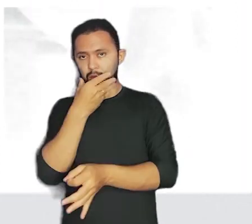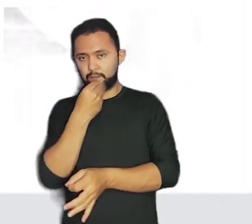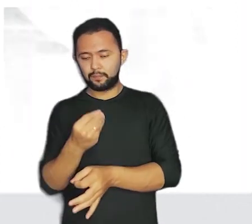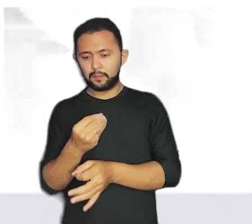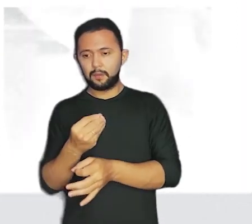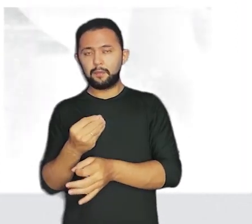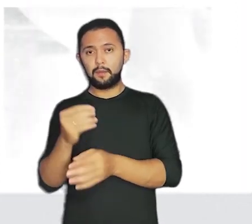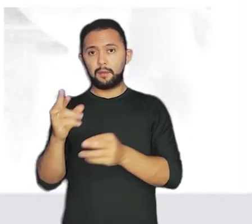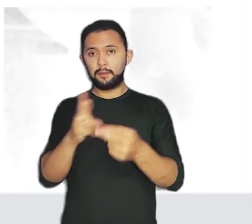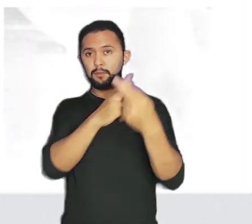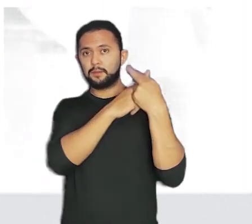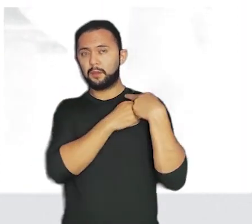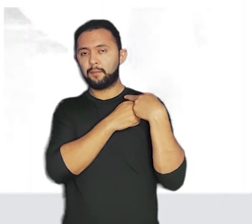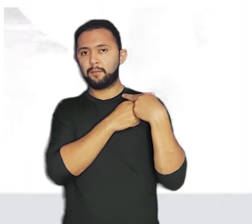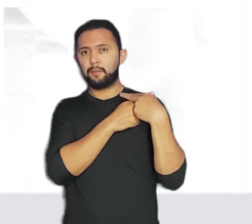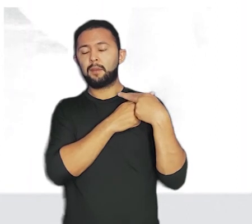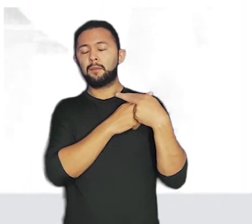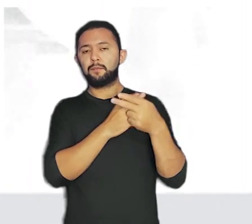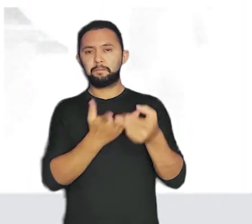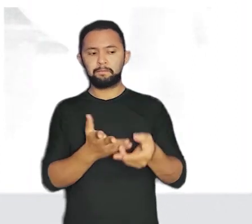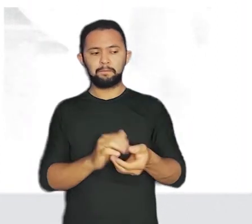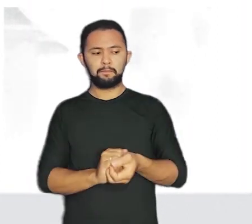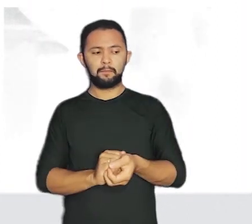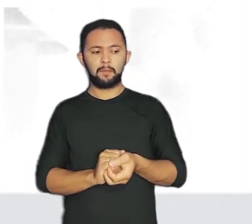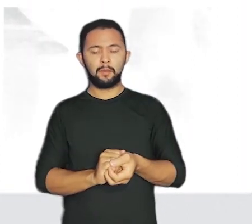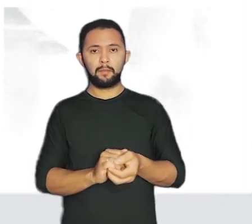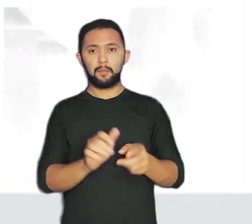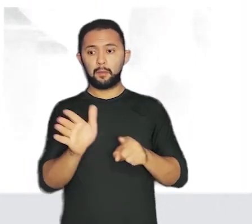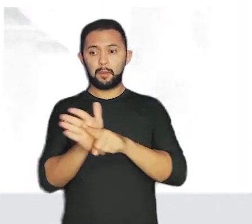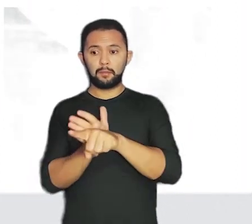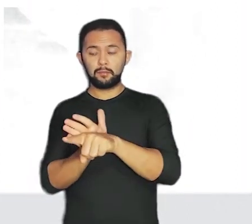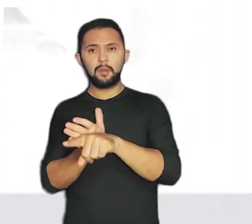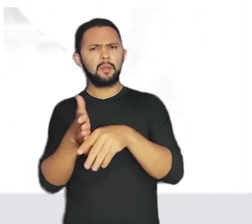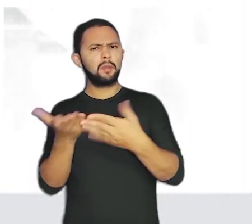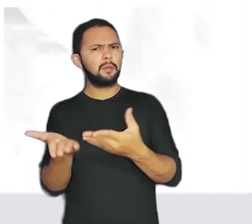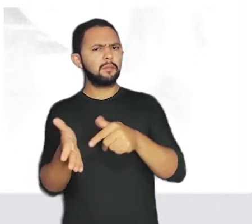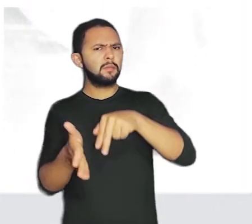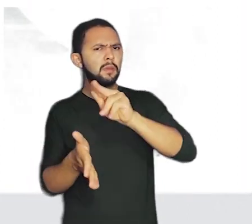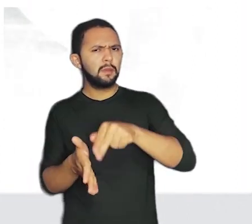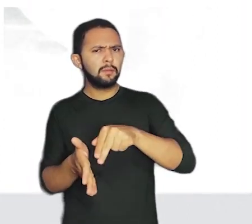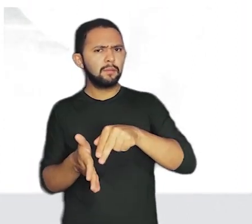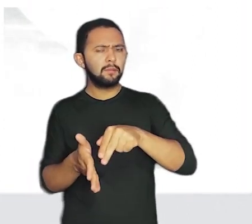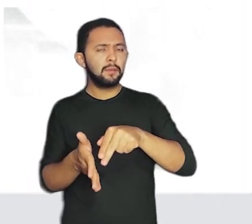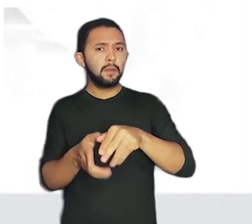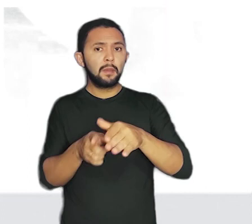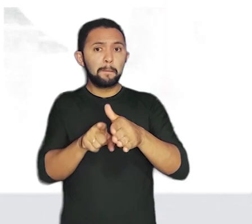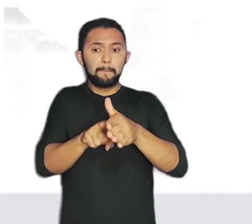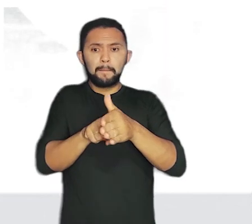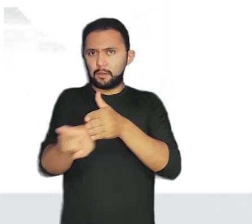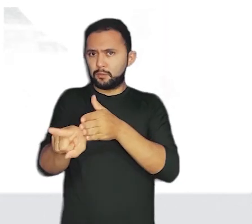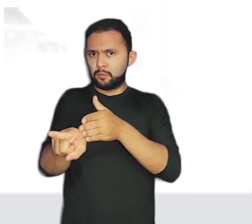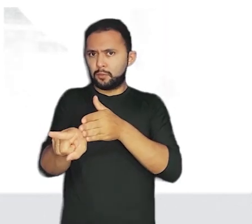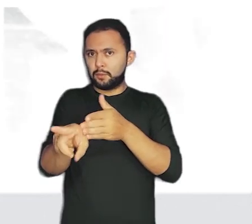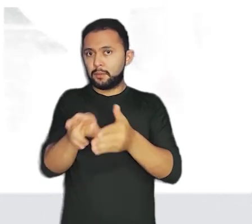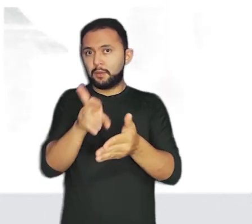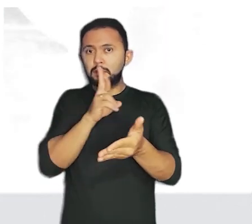Vamos identificar aqui quem é o verbo da oração. O verbo aqui é o questionou. E aí a gente pergunta, quem foi que questionou as condutas? Quem questionou